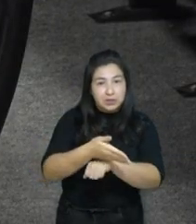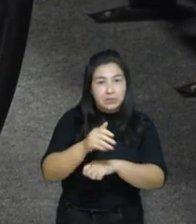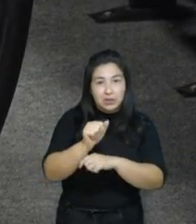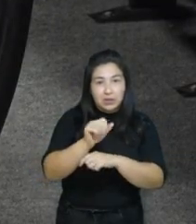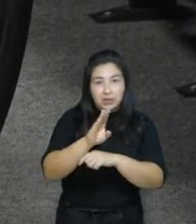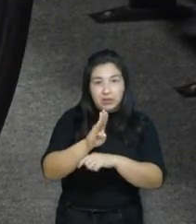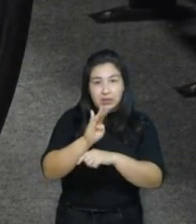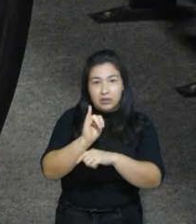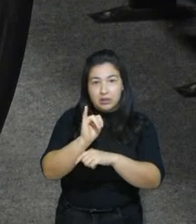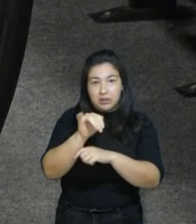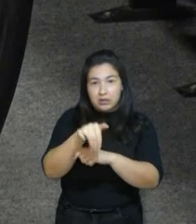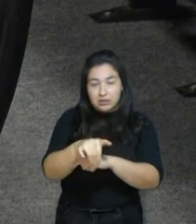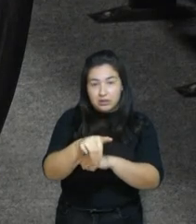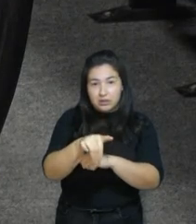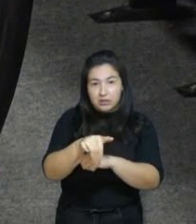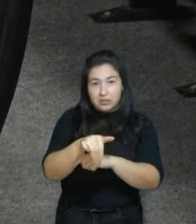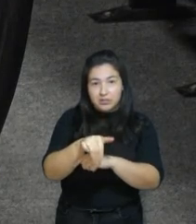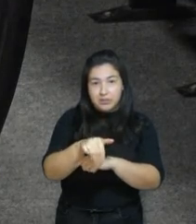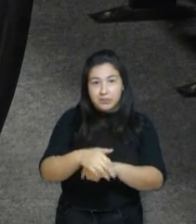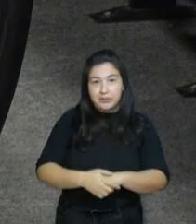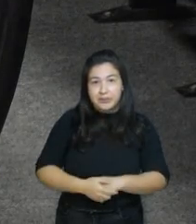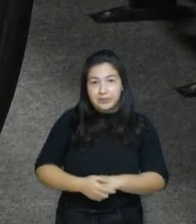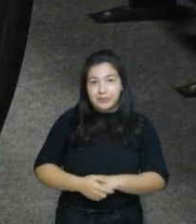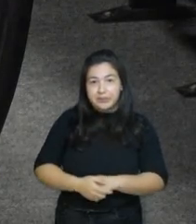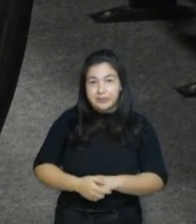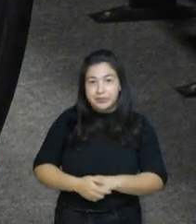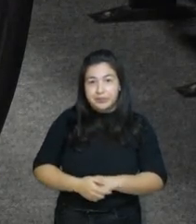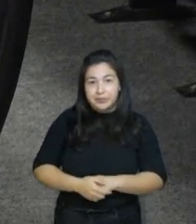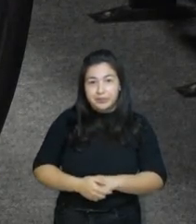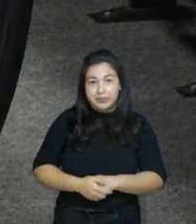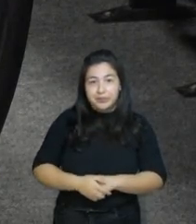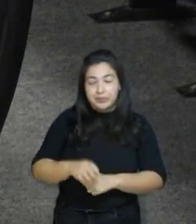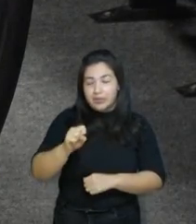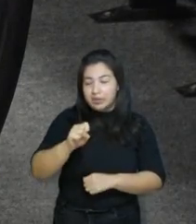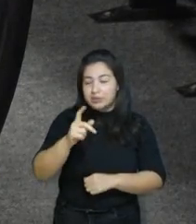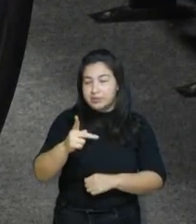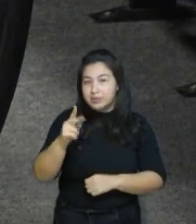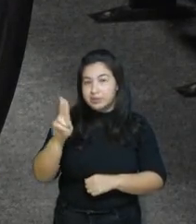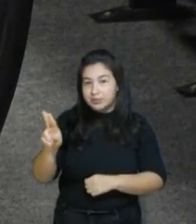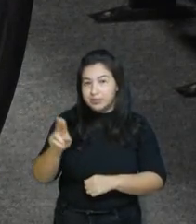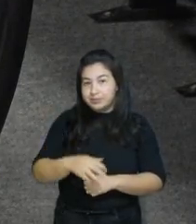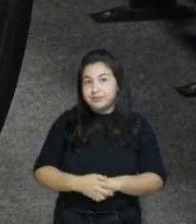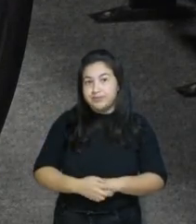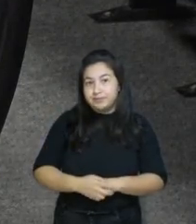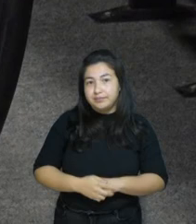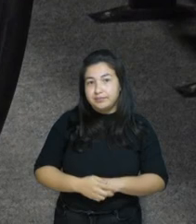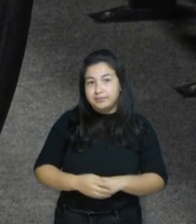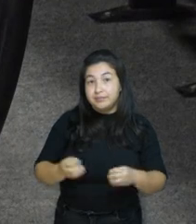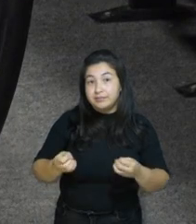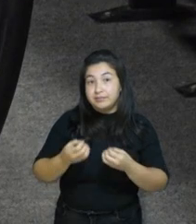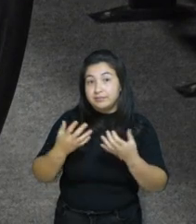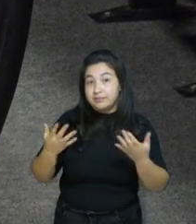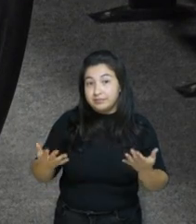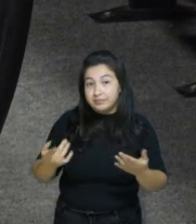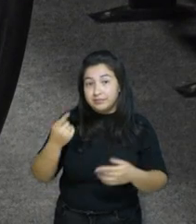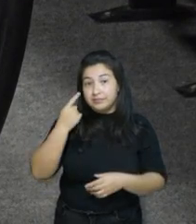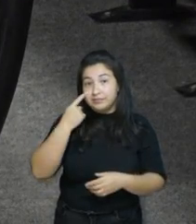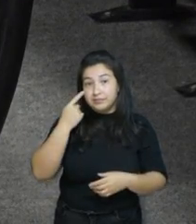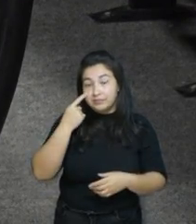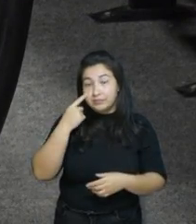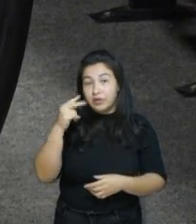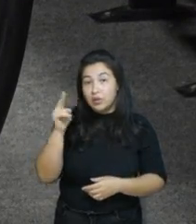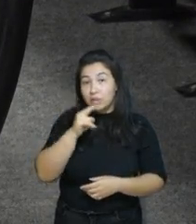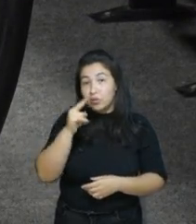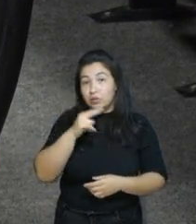ABIN para que nós tenhamos sensibilização, por exemplo, da SPU, para conferirmos caráter